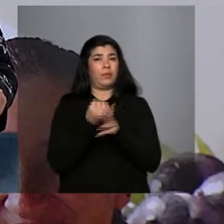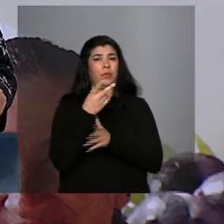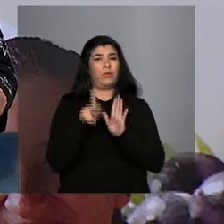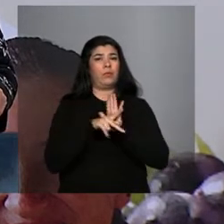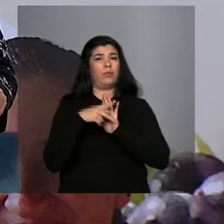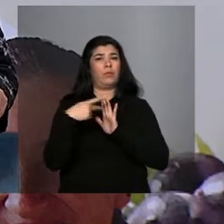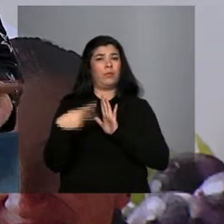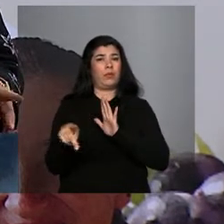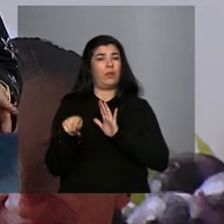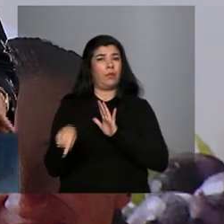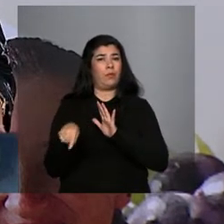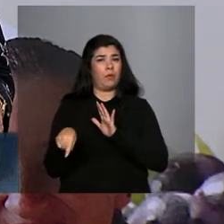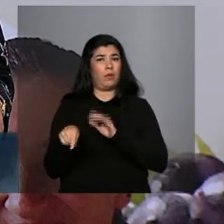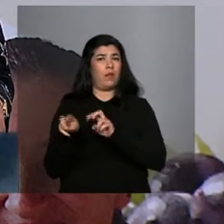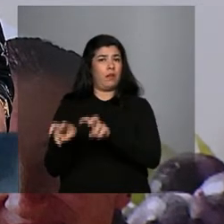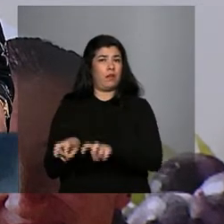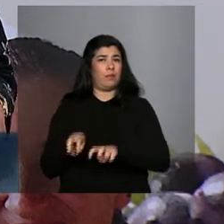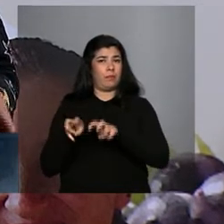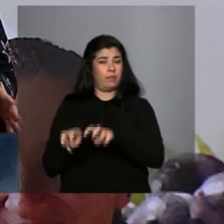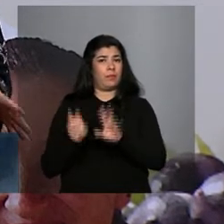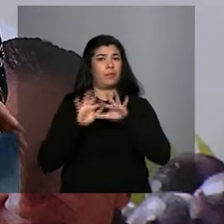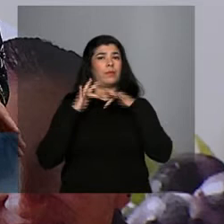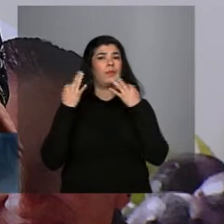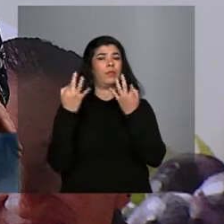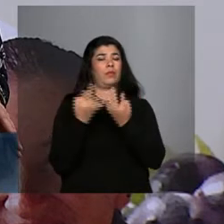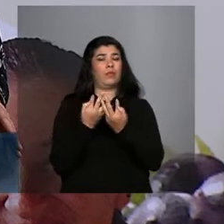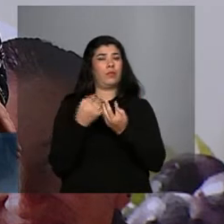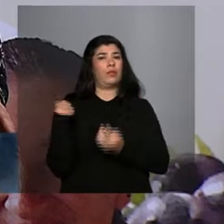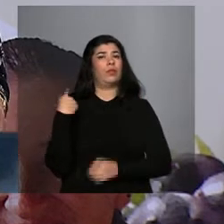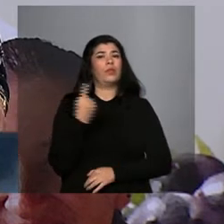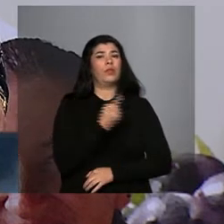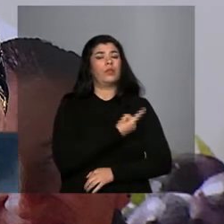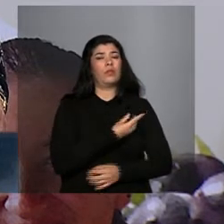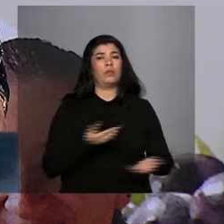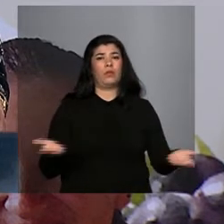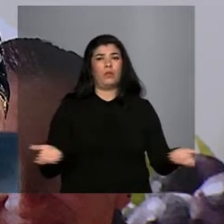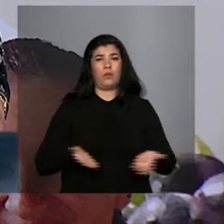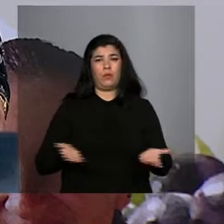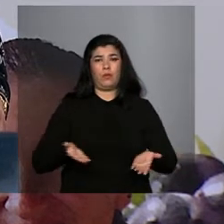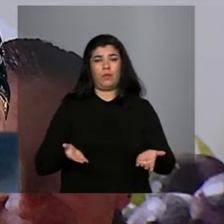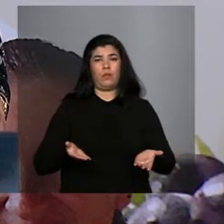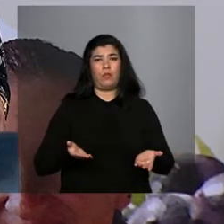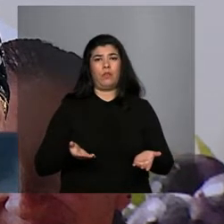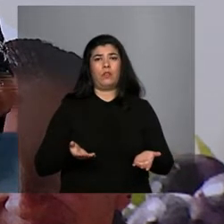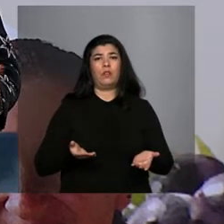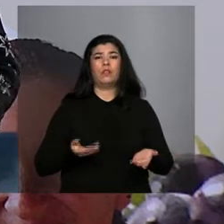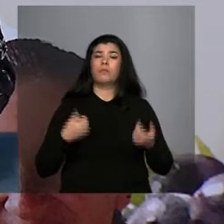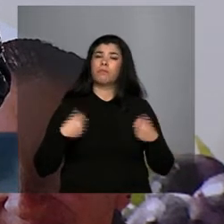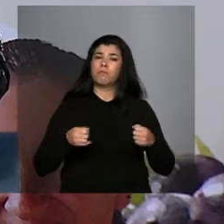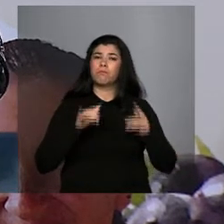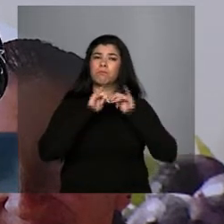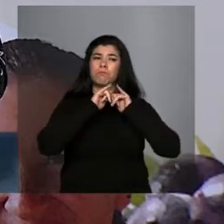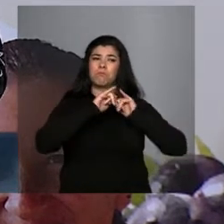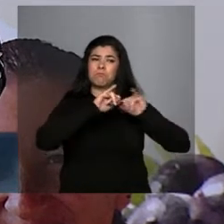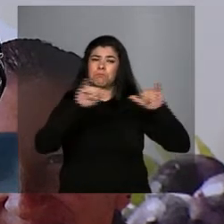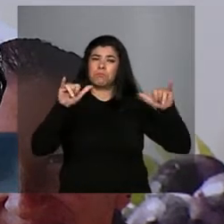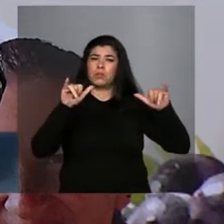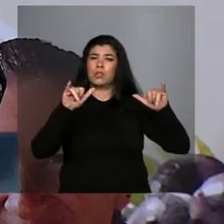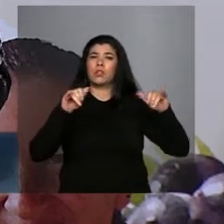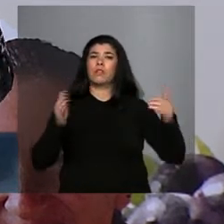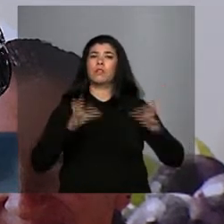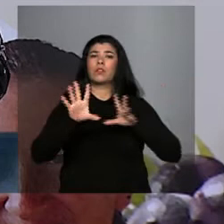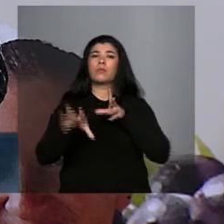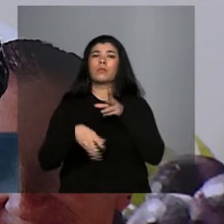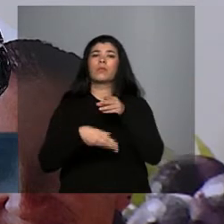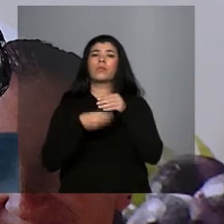agricultura familiar o que nós, desta vez, eu quero dizer a vocês, será